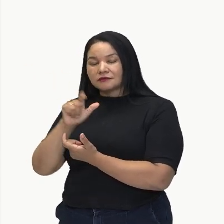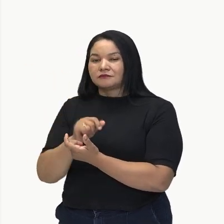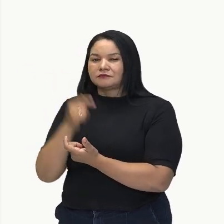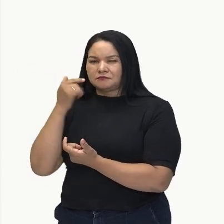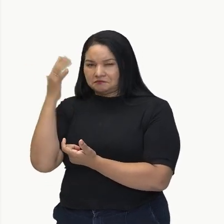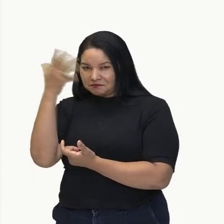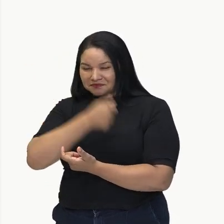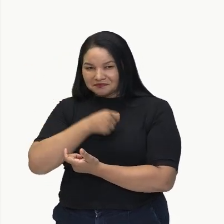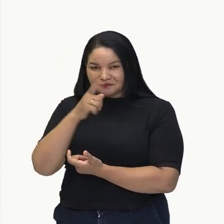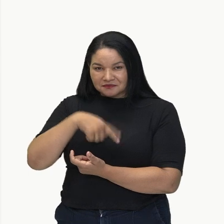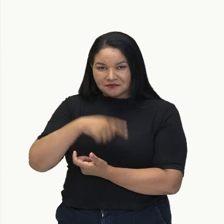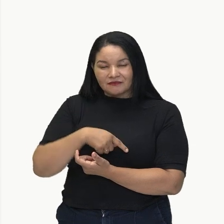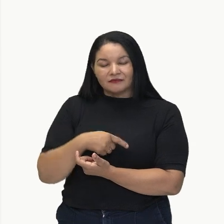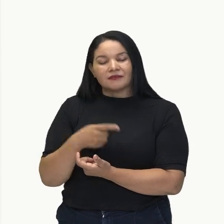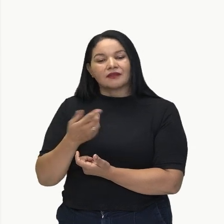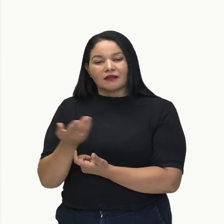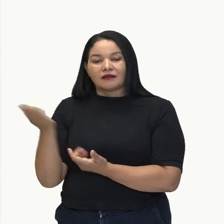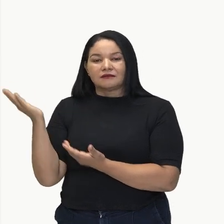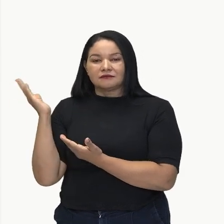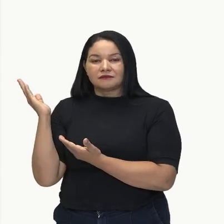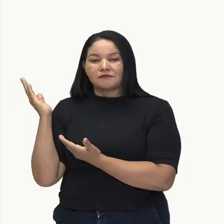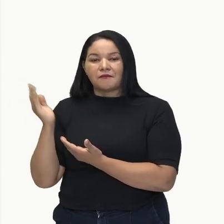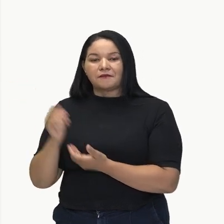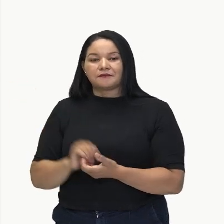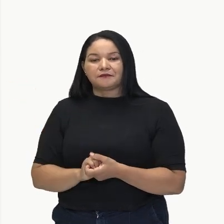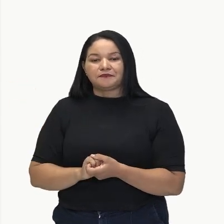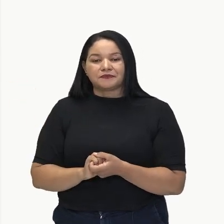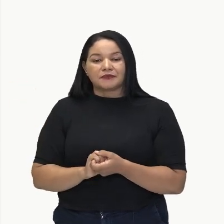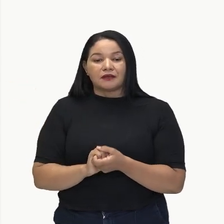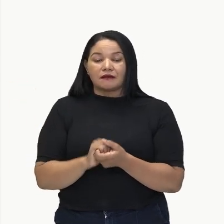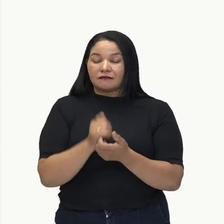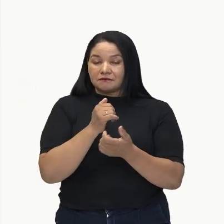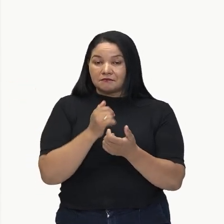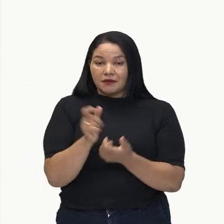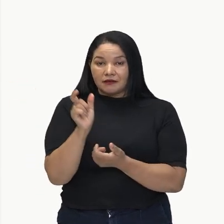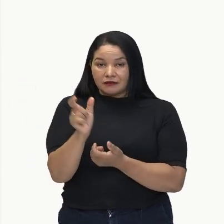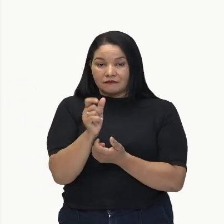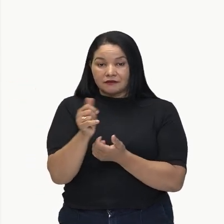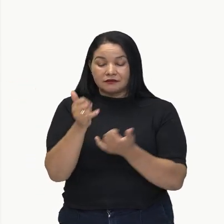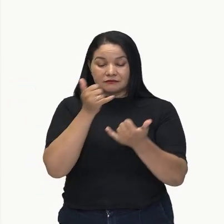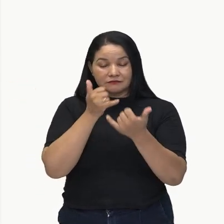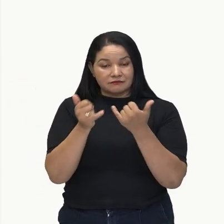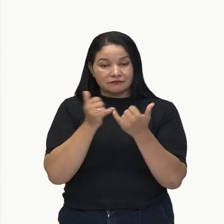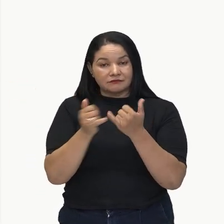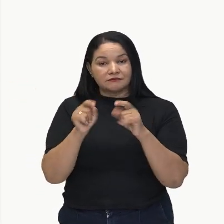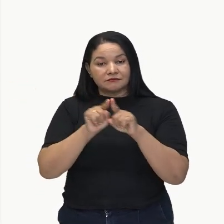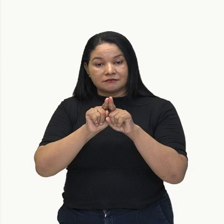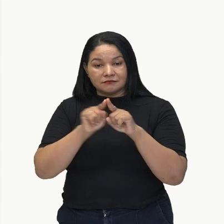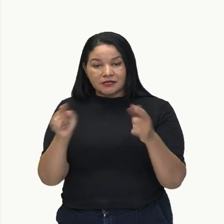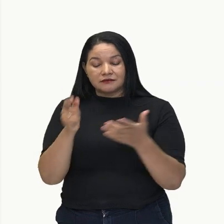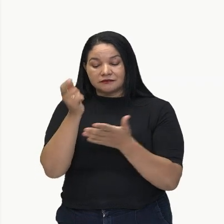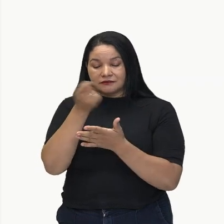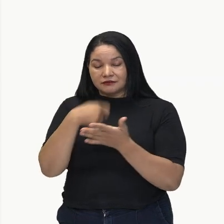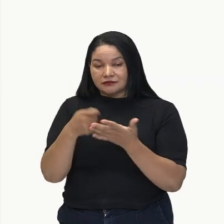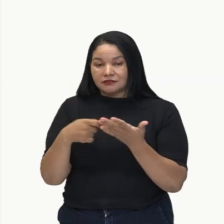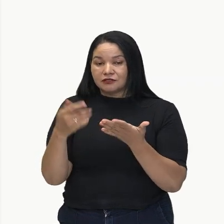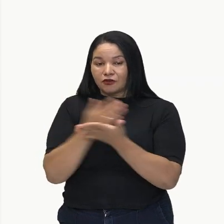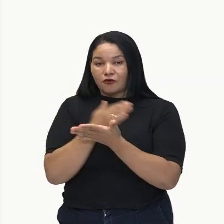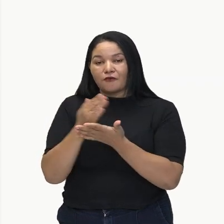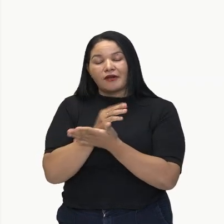né? Essa mesmo parecidas, mas tão diferentes. Temos mais alguns